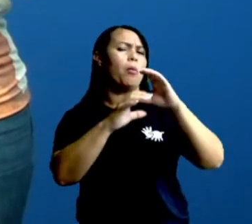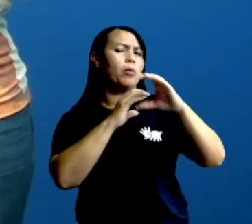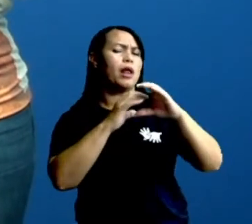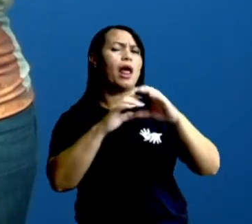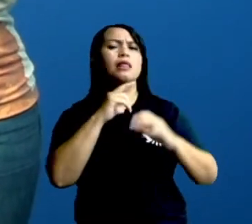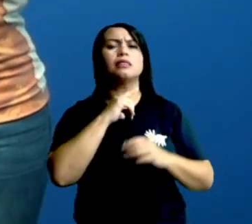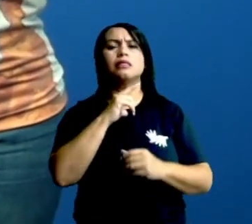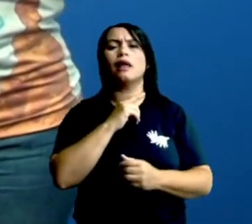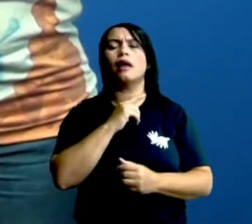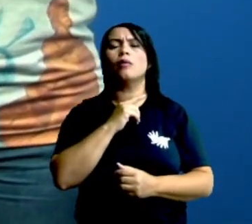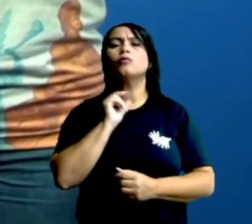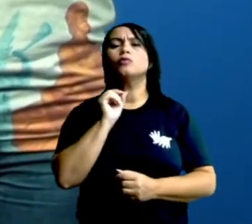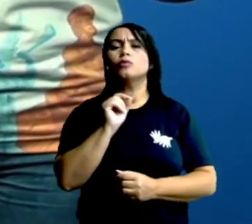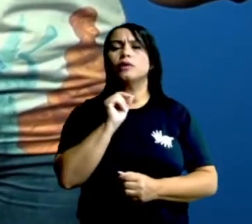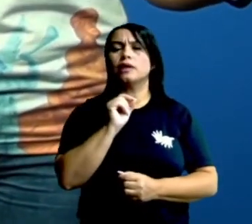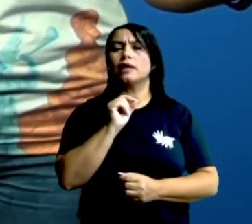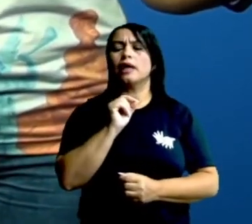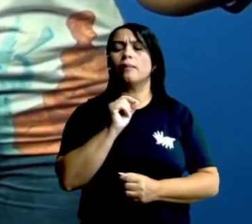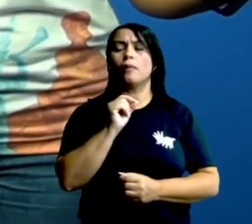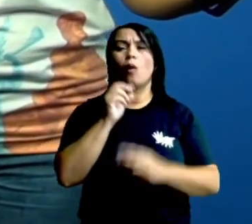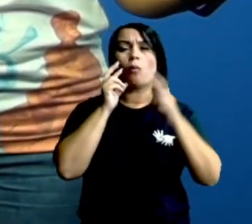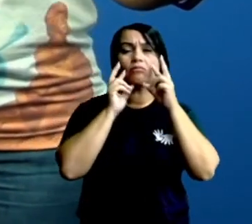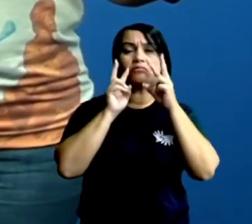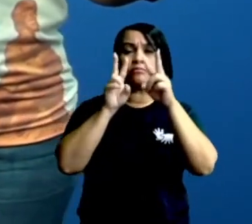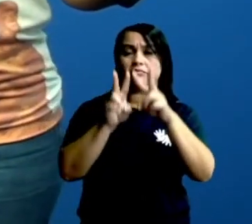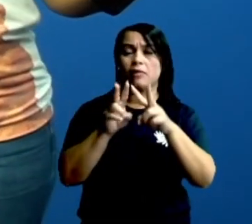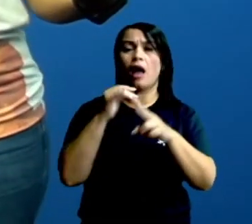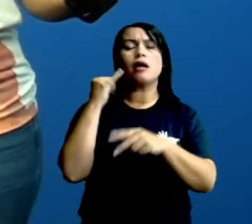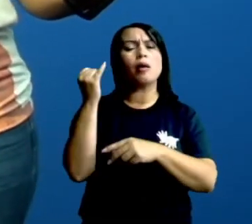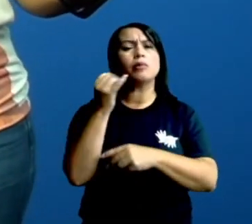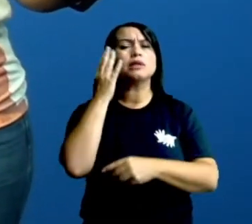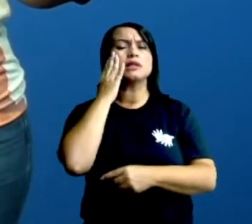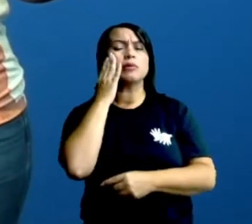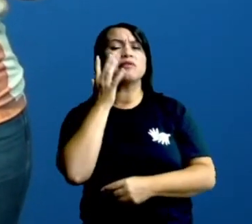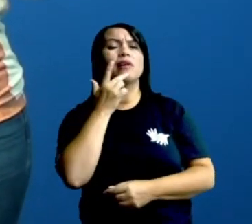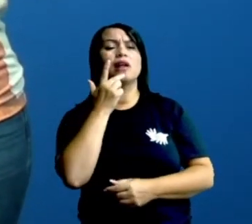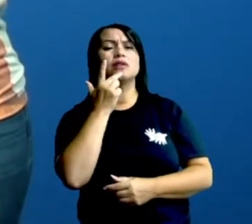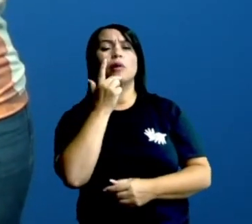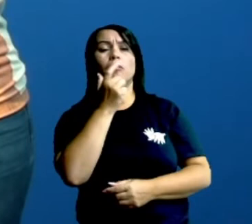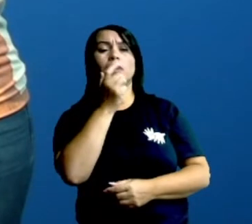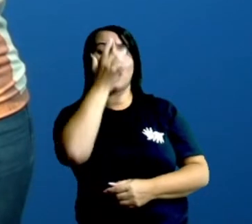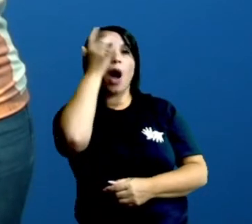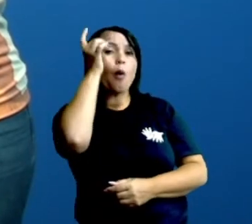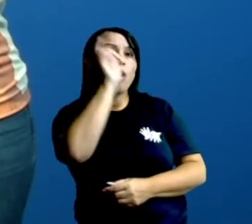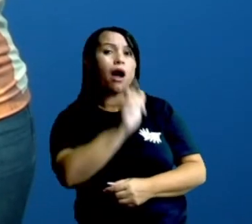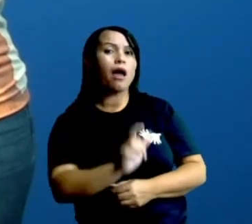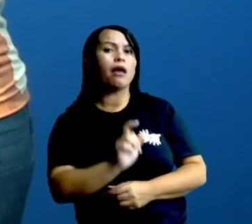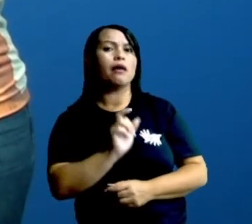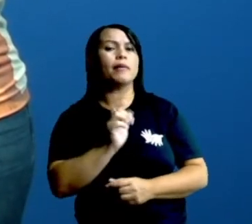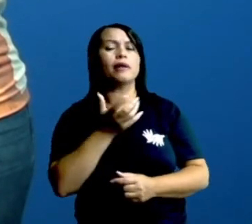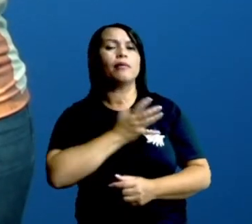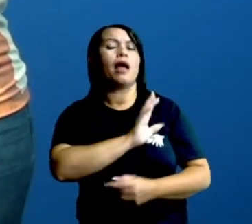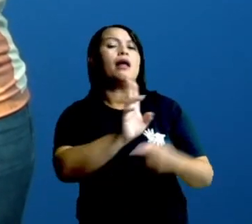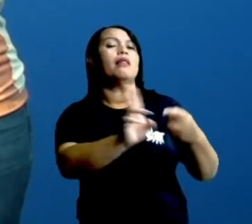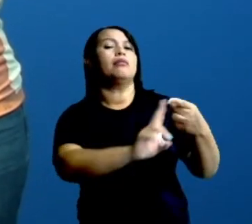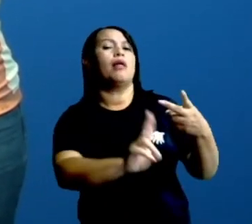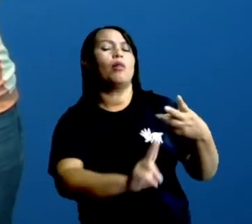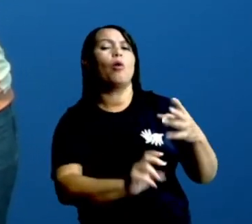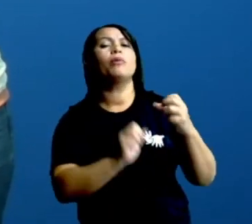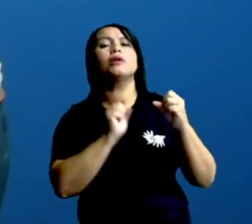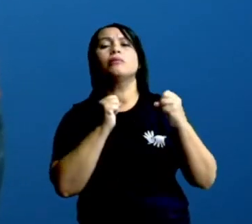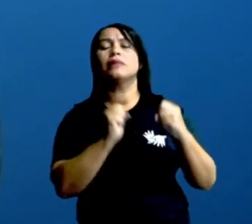a intenção de falar sobre alguém, mas não quer nomear, aí a gente usa um recurso para que